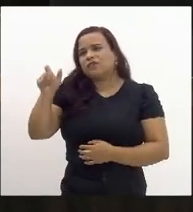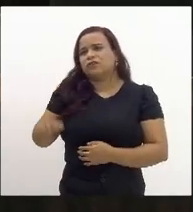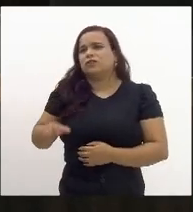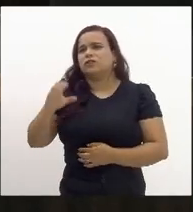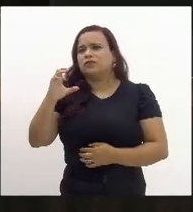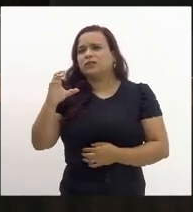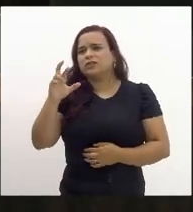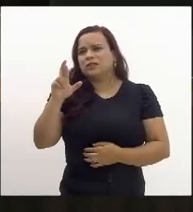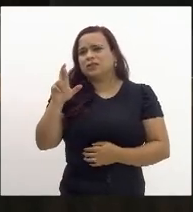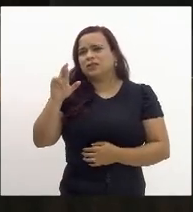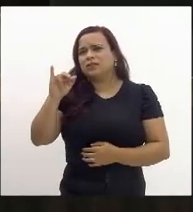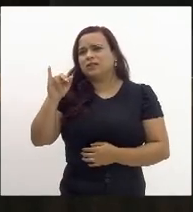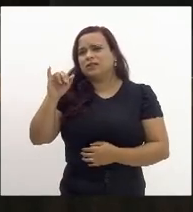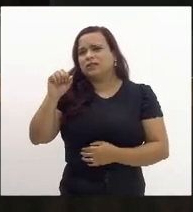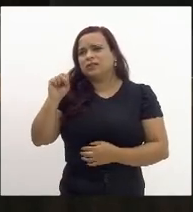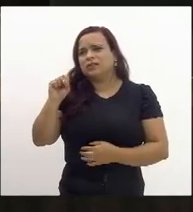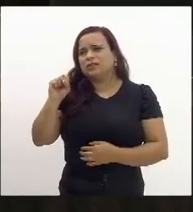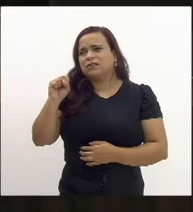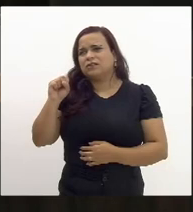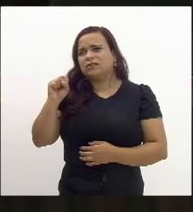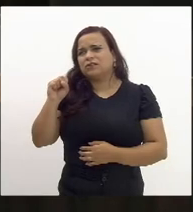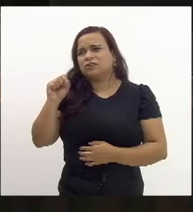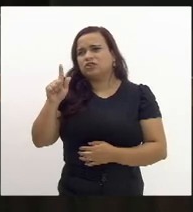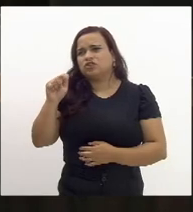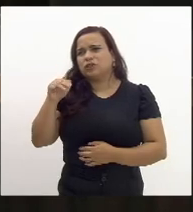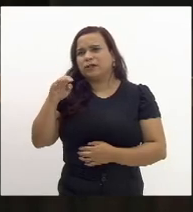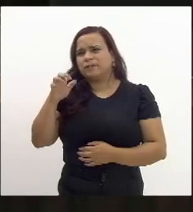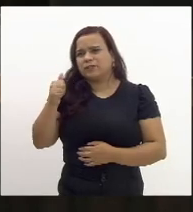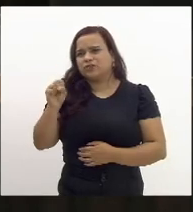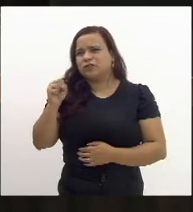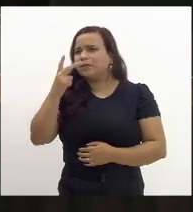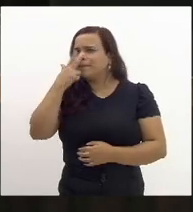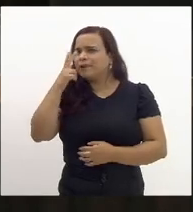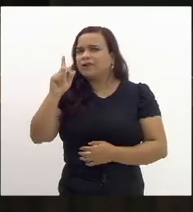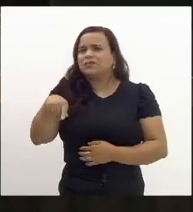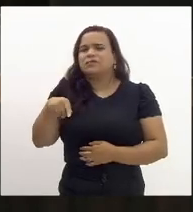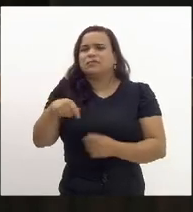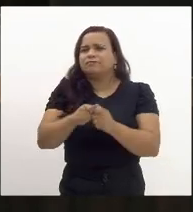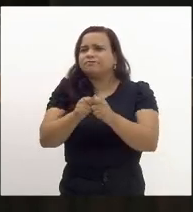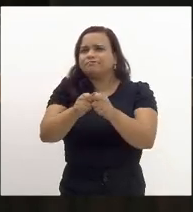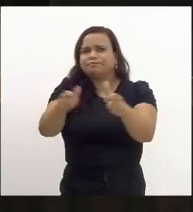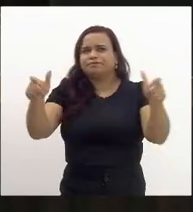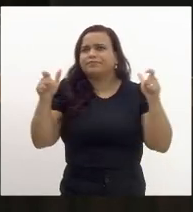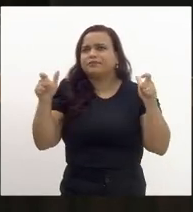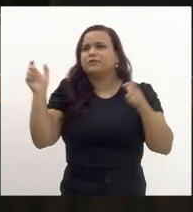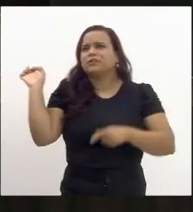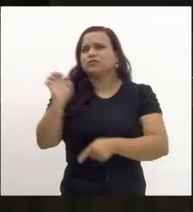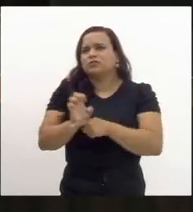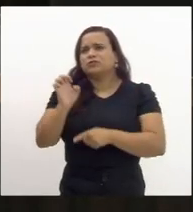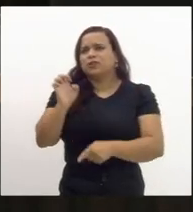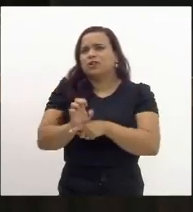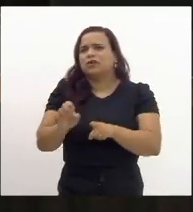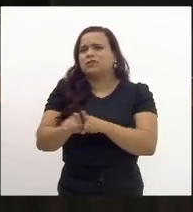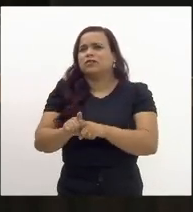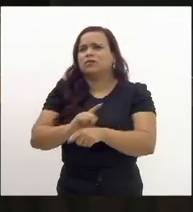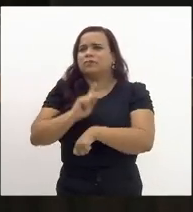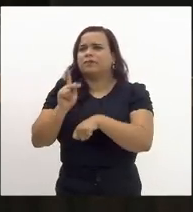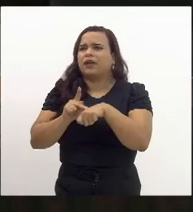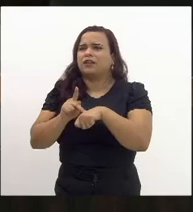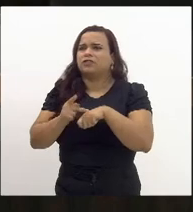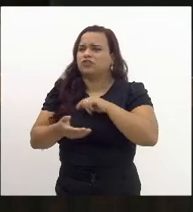Cris Gêmeas. Está virando moda no nosso estado, está virando moda no nosso país,